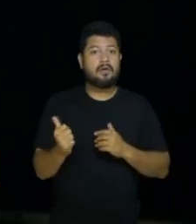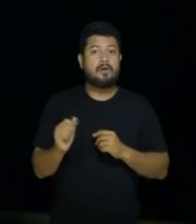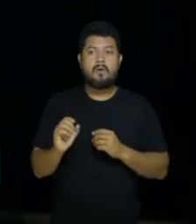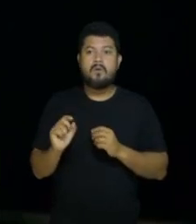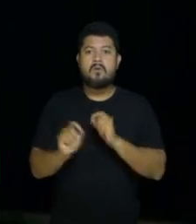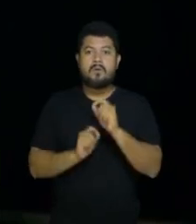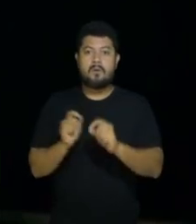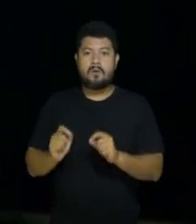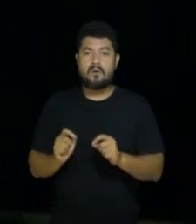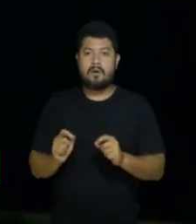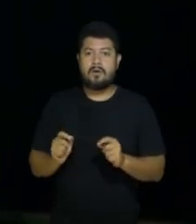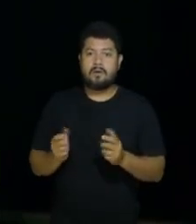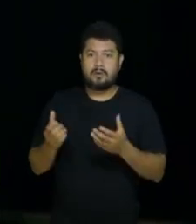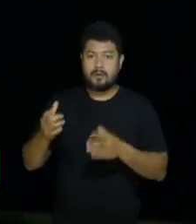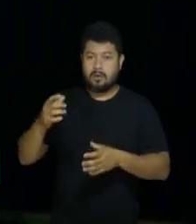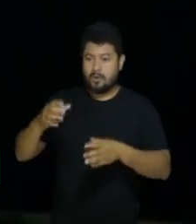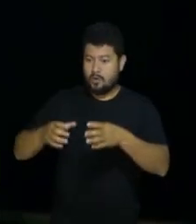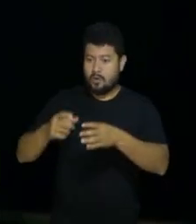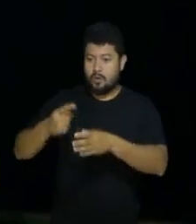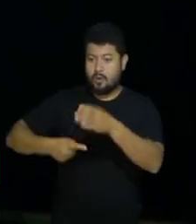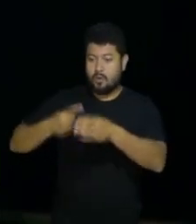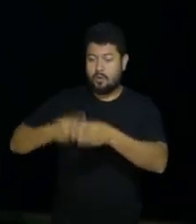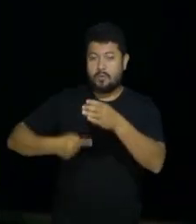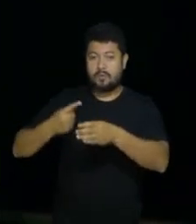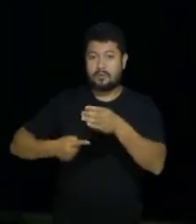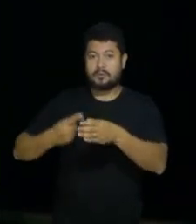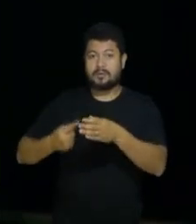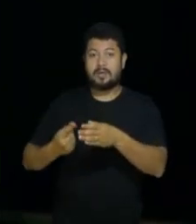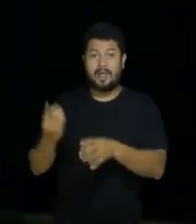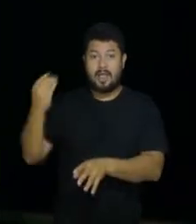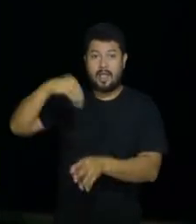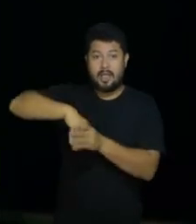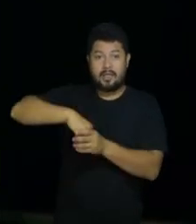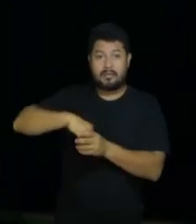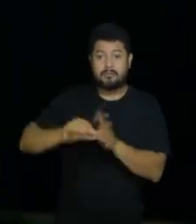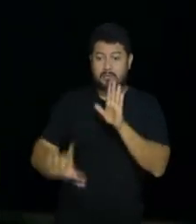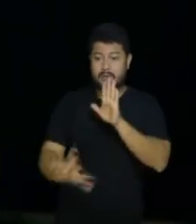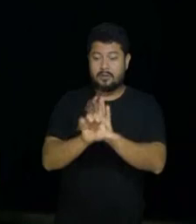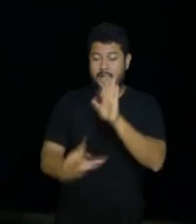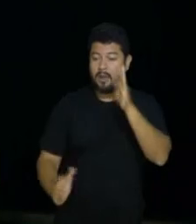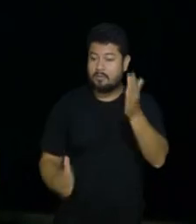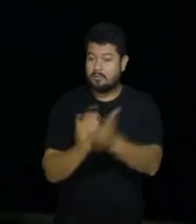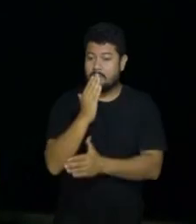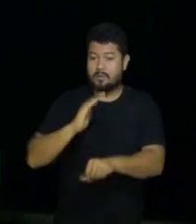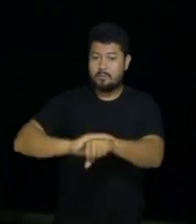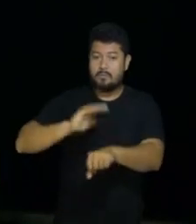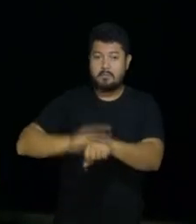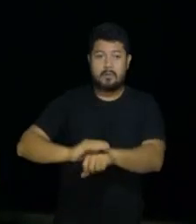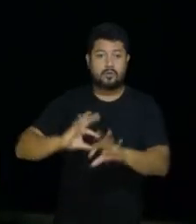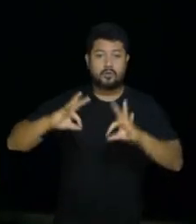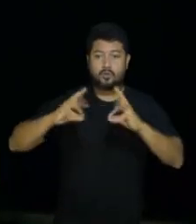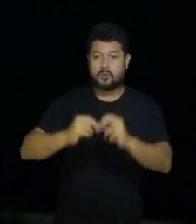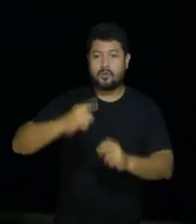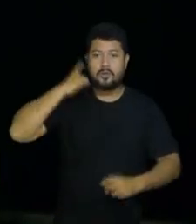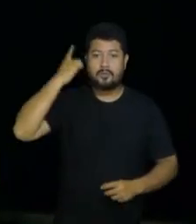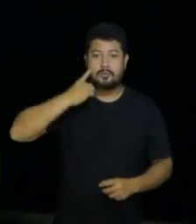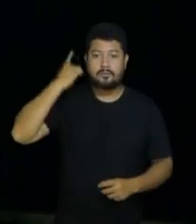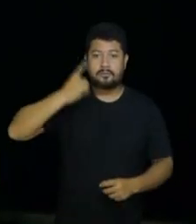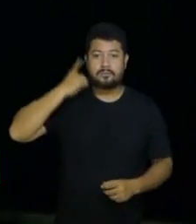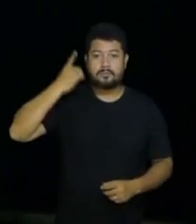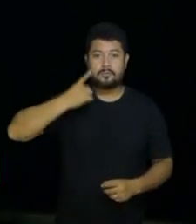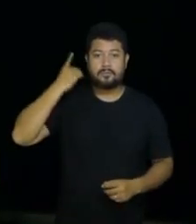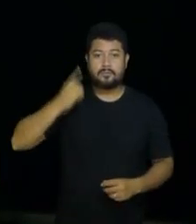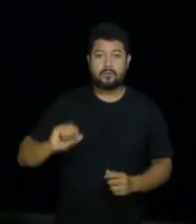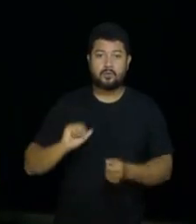temporário passa a se chamar Integra, numa lei aprovada pelos 40 parlamentares. E, junto